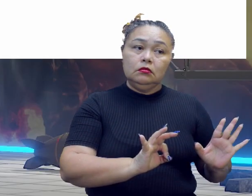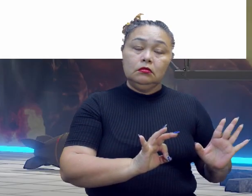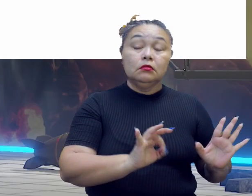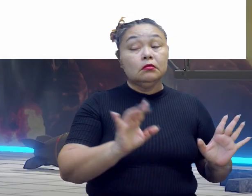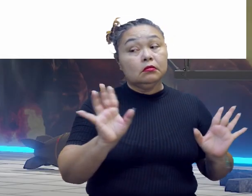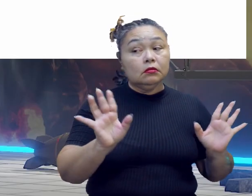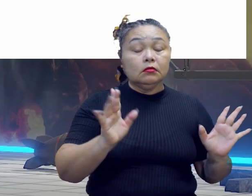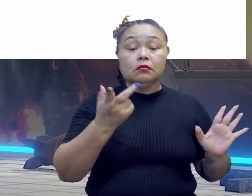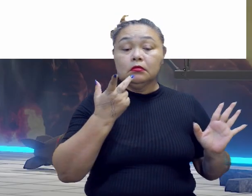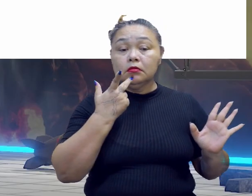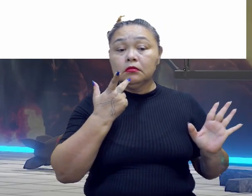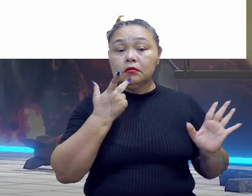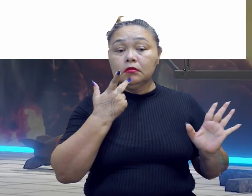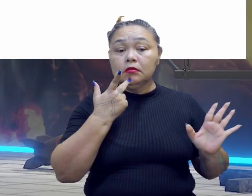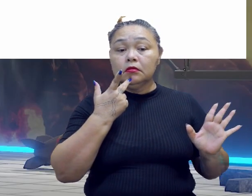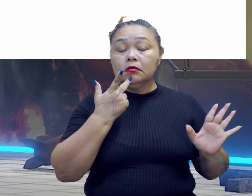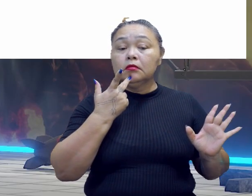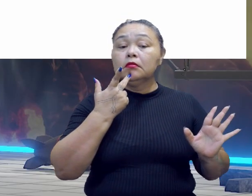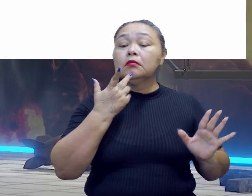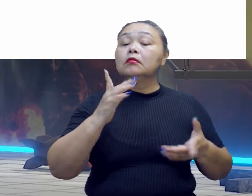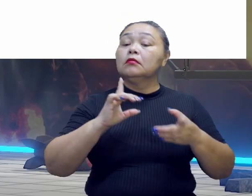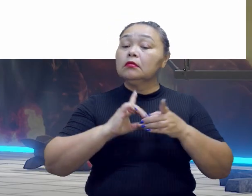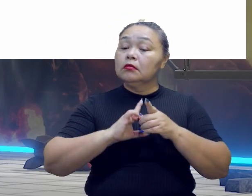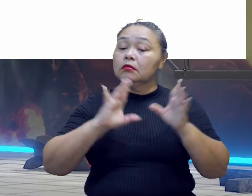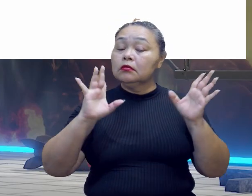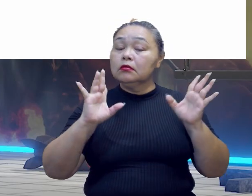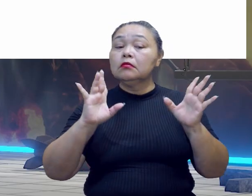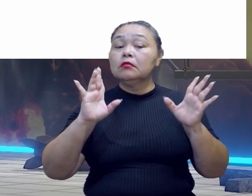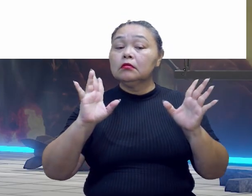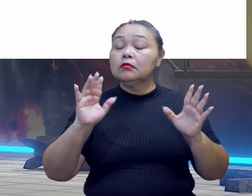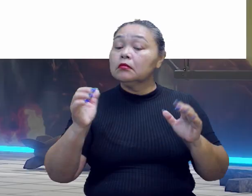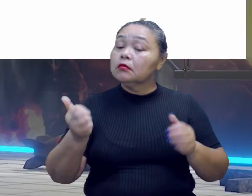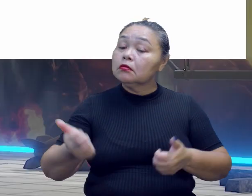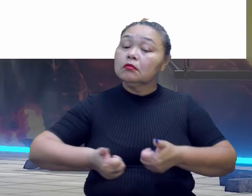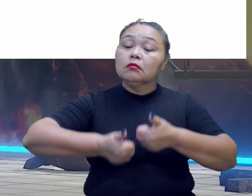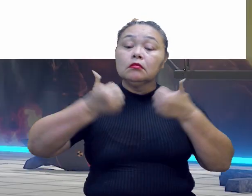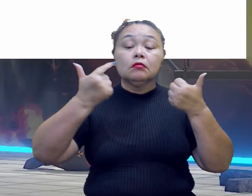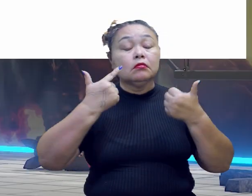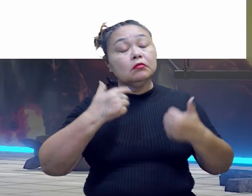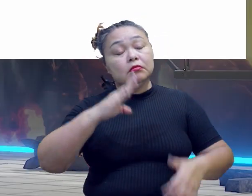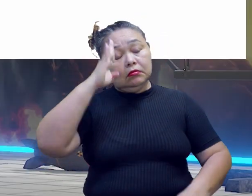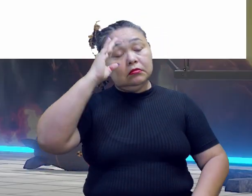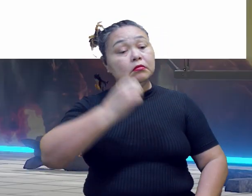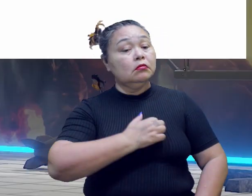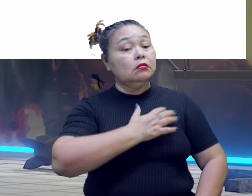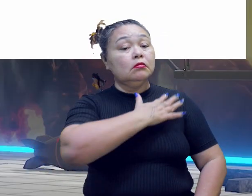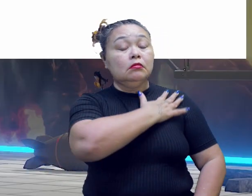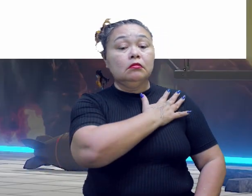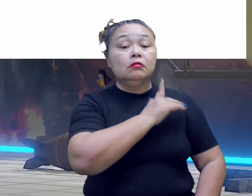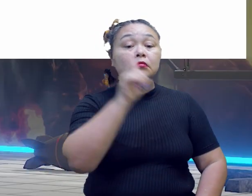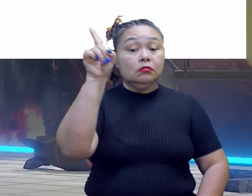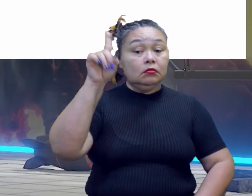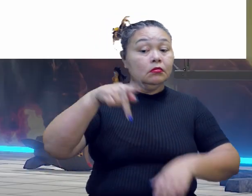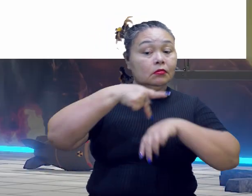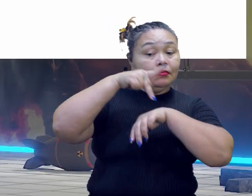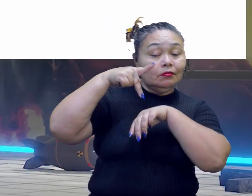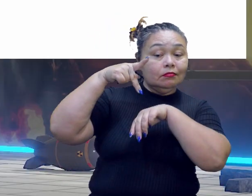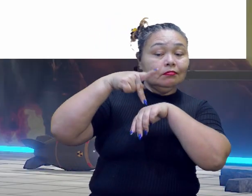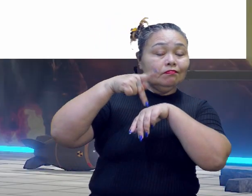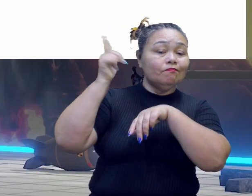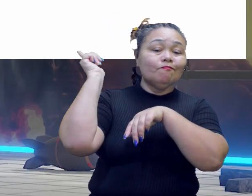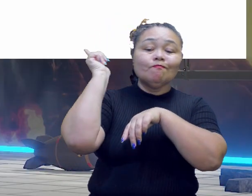Então é por isso que ela dizia que a democracia é muito melhor do que uma ditadura. E muitos desses países, eles